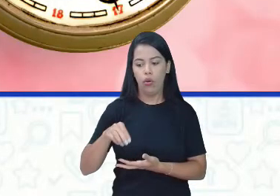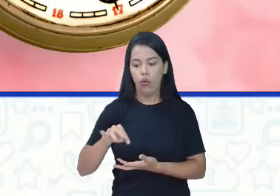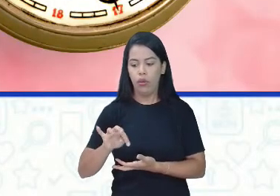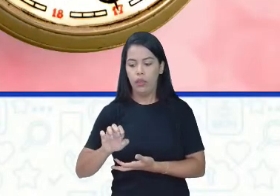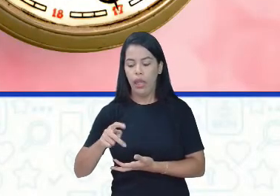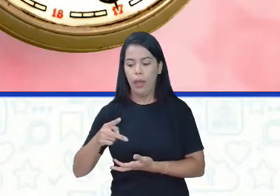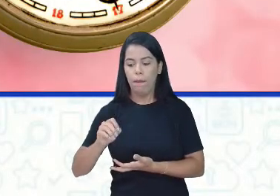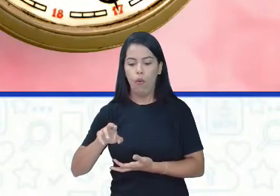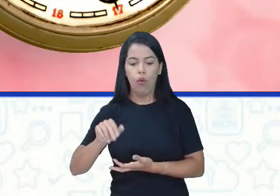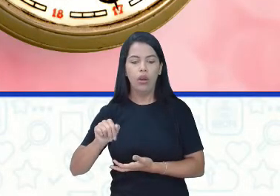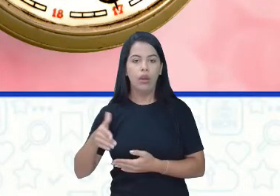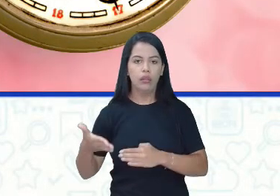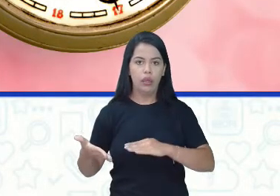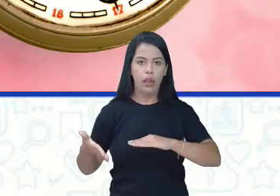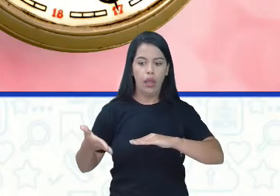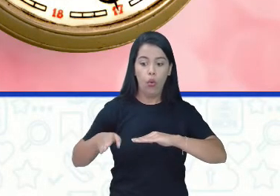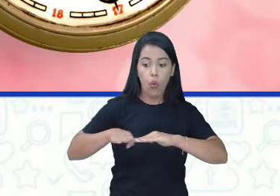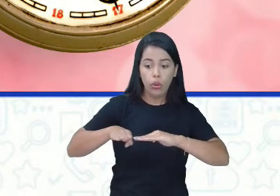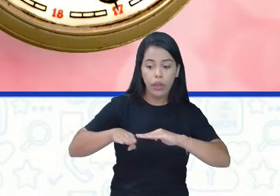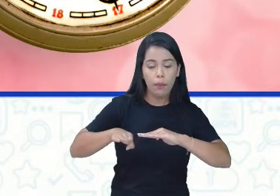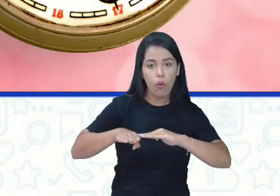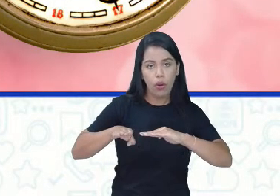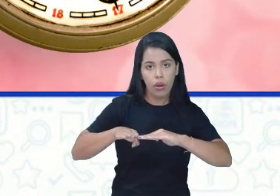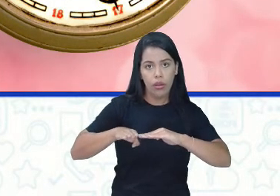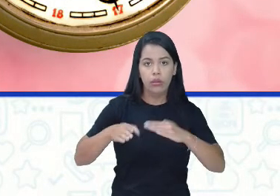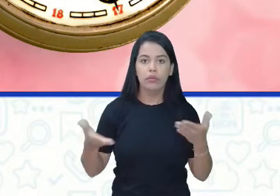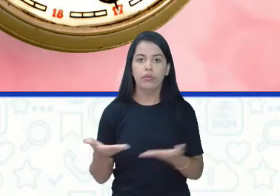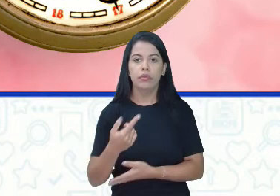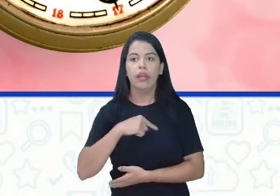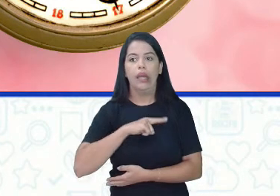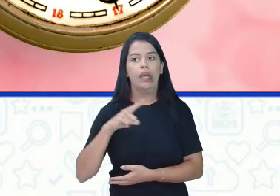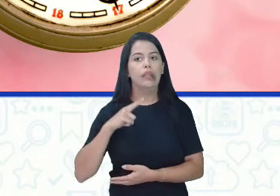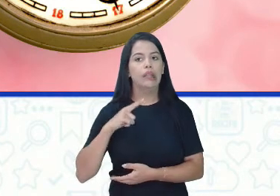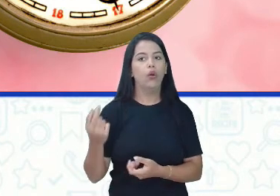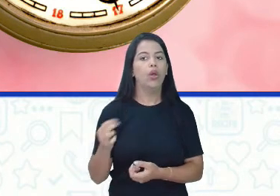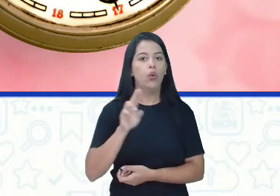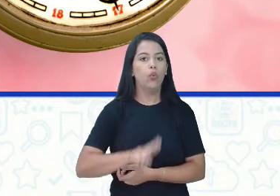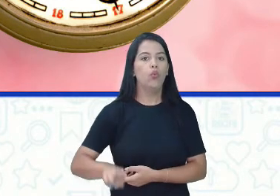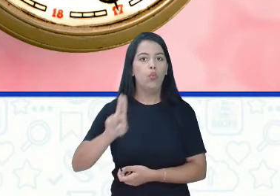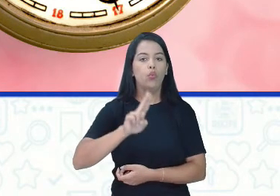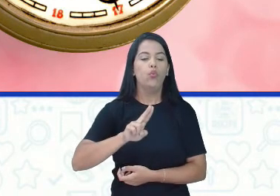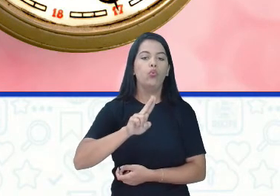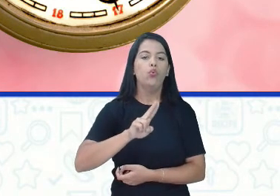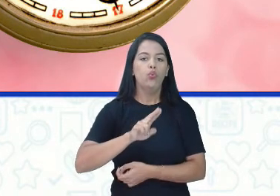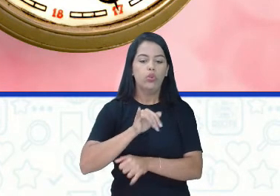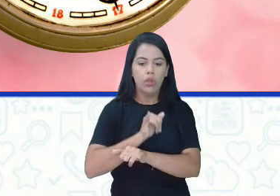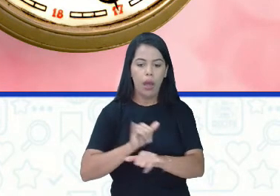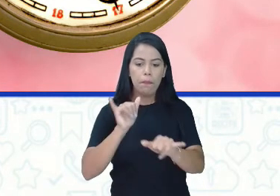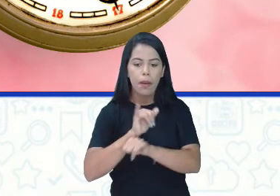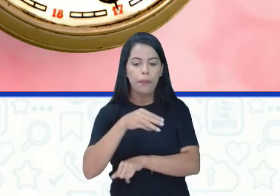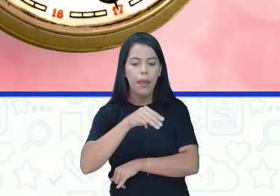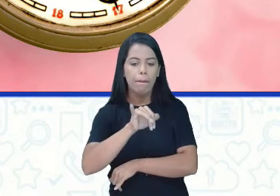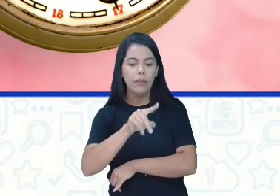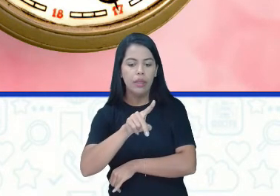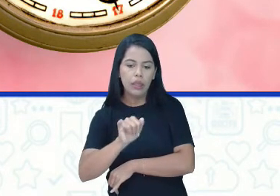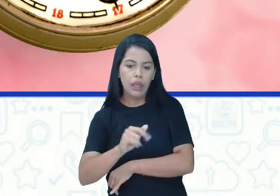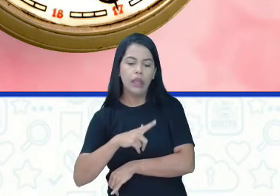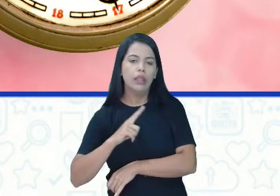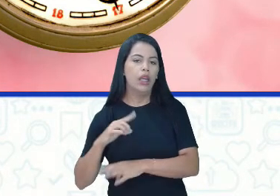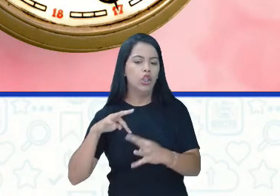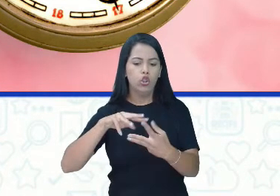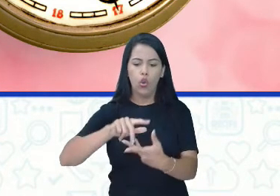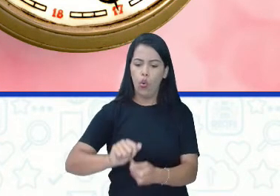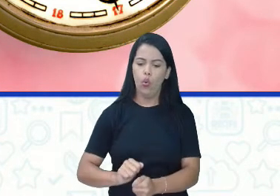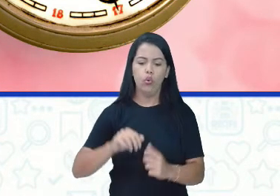volta do século XIX, minha gente. Faz um tempinho, ó, com a implantação da imprensa em praticamente todas as partes do planeta.